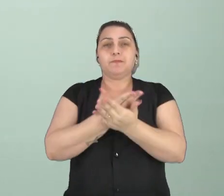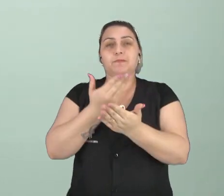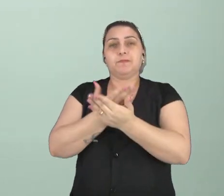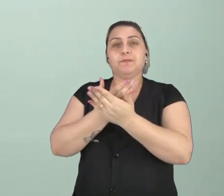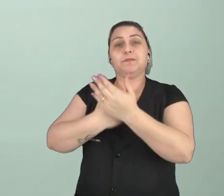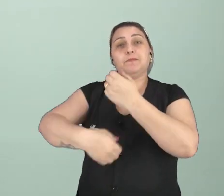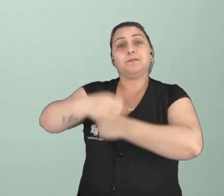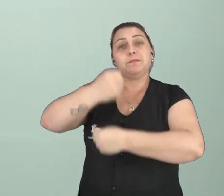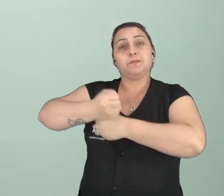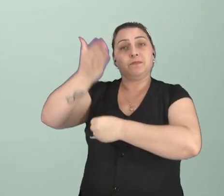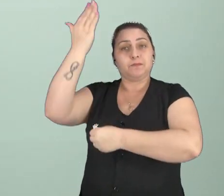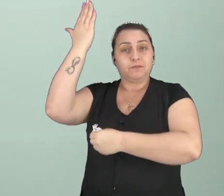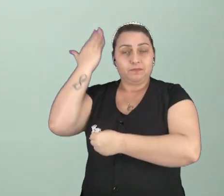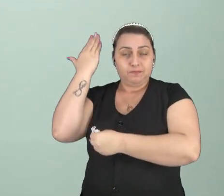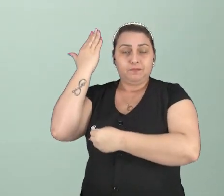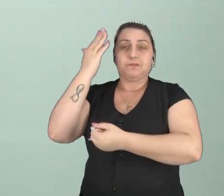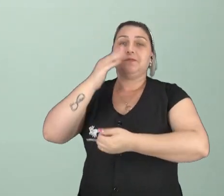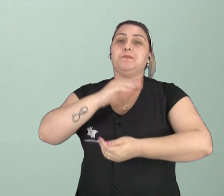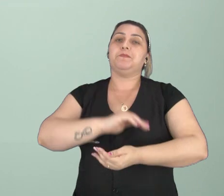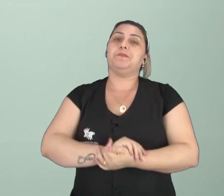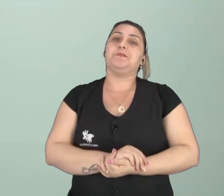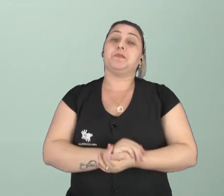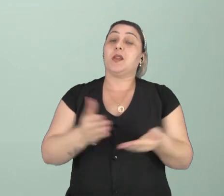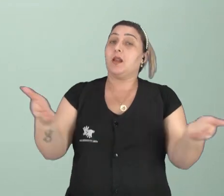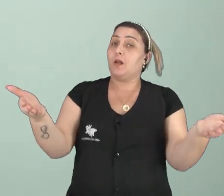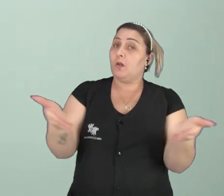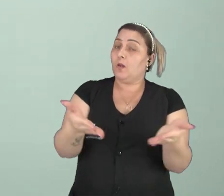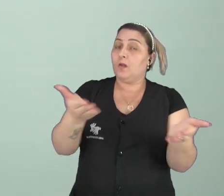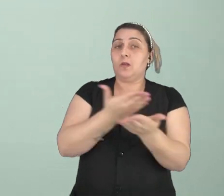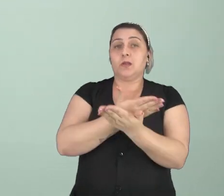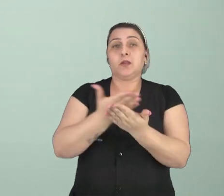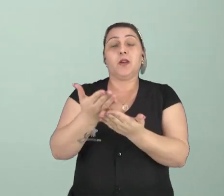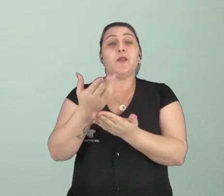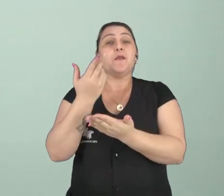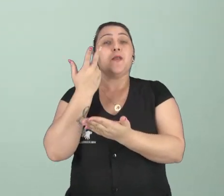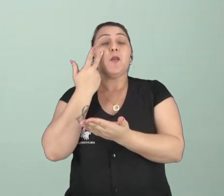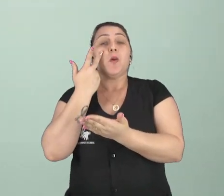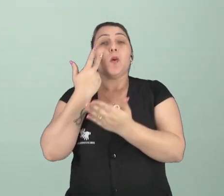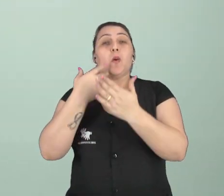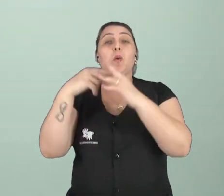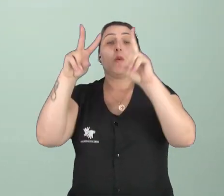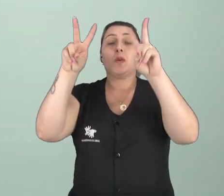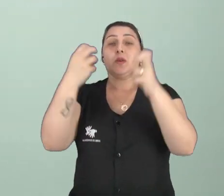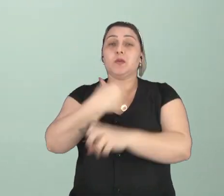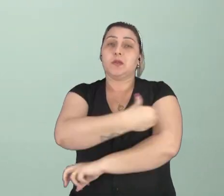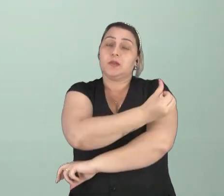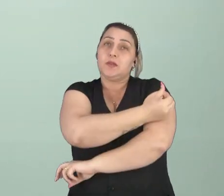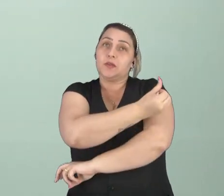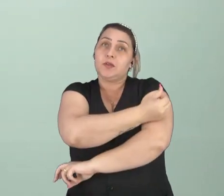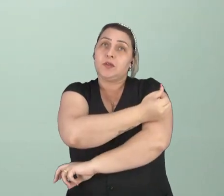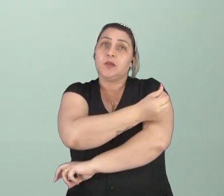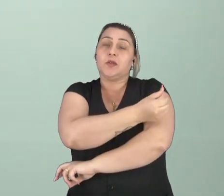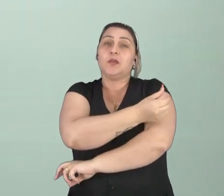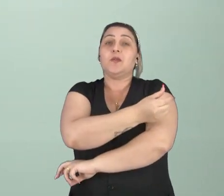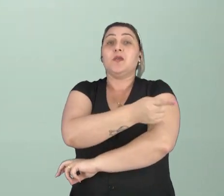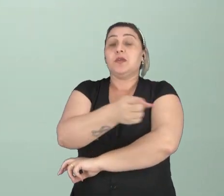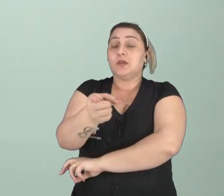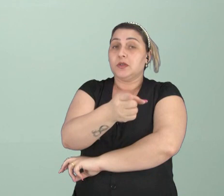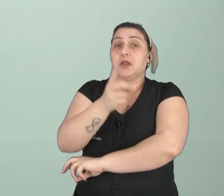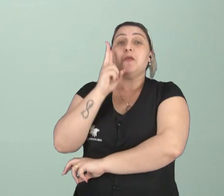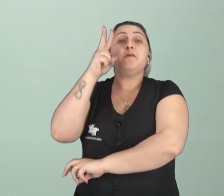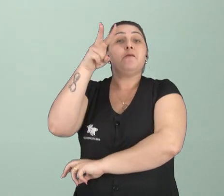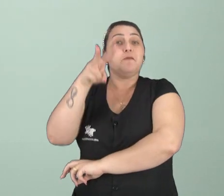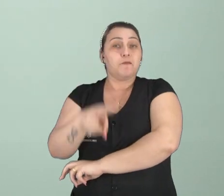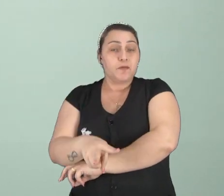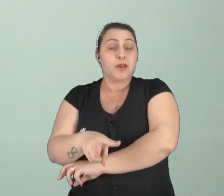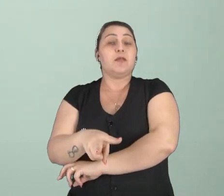no ano passado. Então, hoje a gente vai começar vendo um conteúdo lá do sexto ano que vocês viram e espero